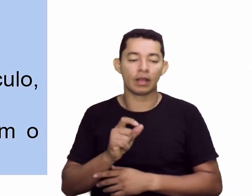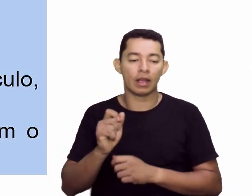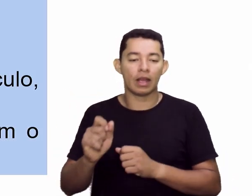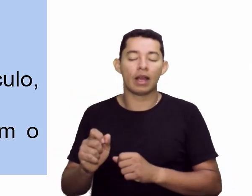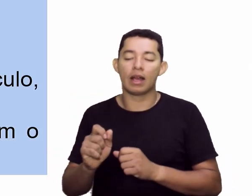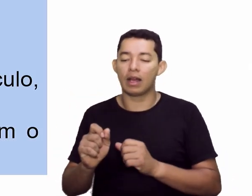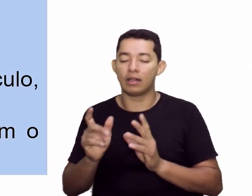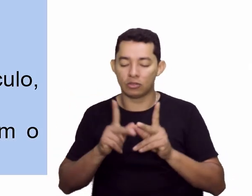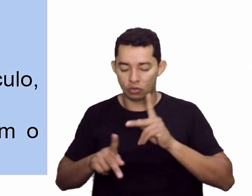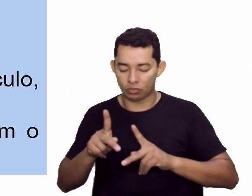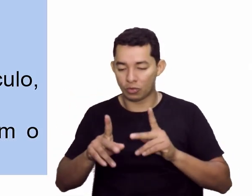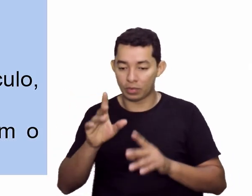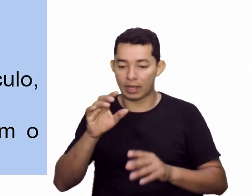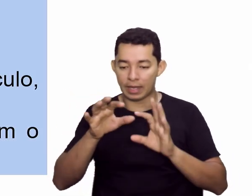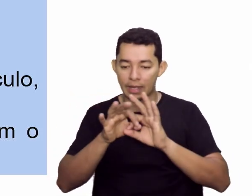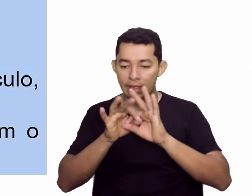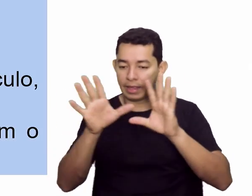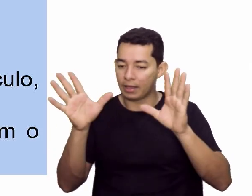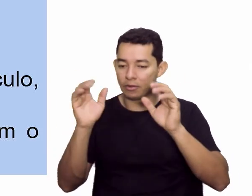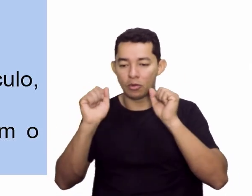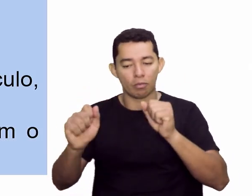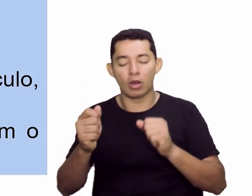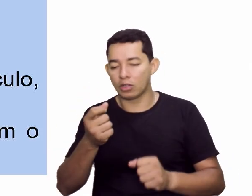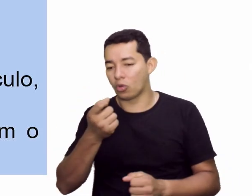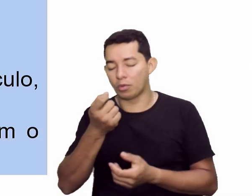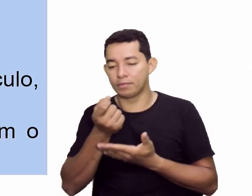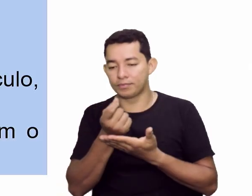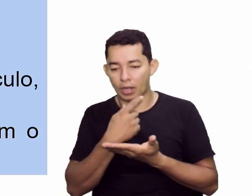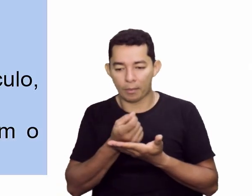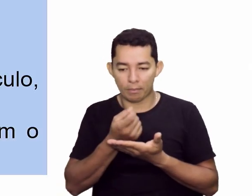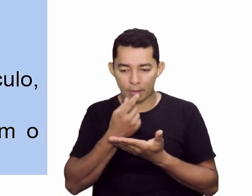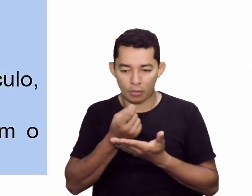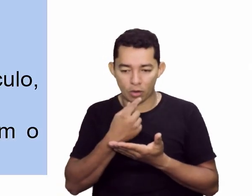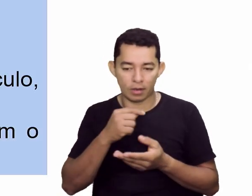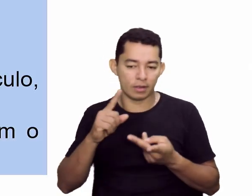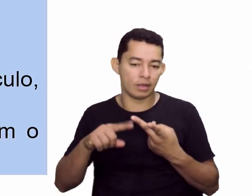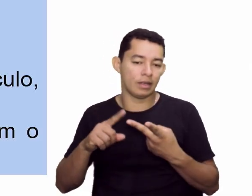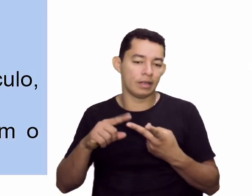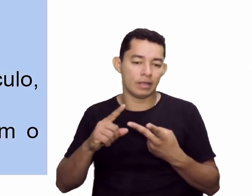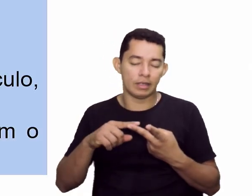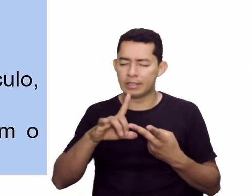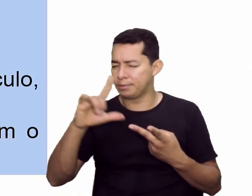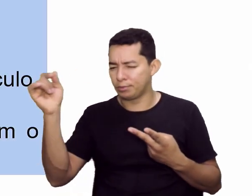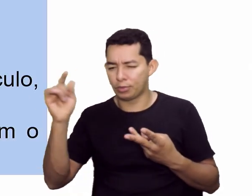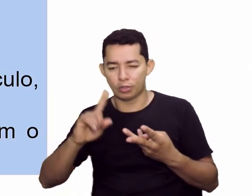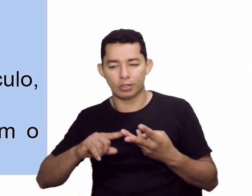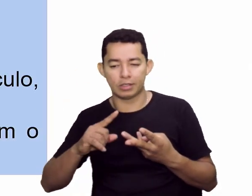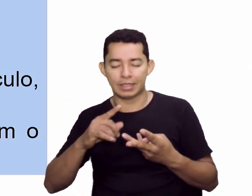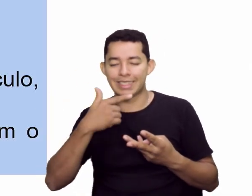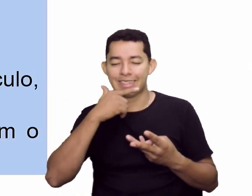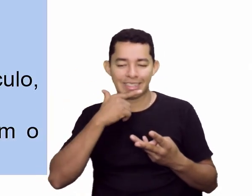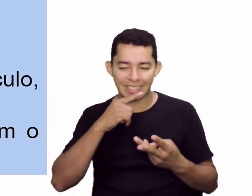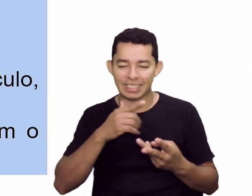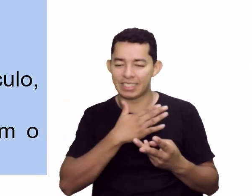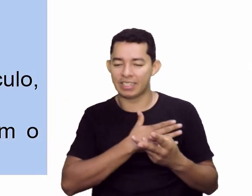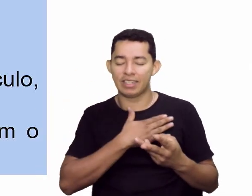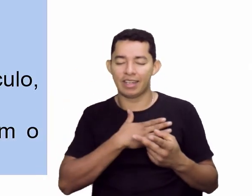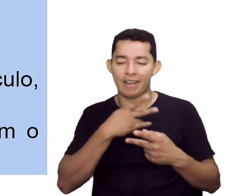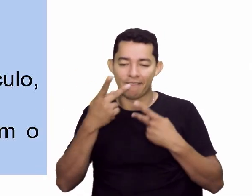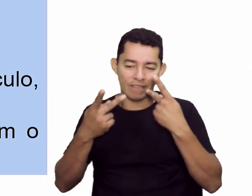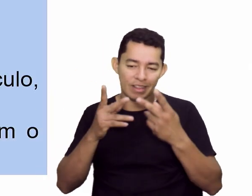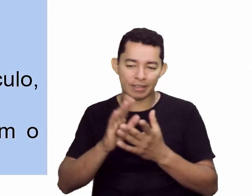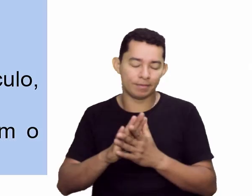pipoca, pode ir embora se não gostar, pode rir ou chorar a qualquer momento do espetáculo, ou até mesmo discutir a cena.